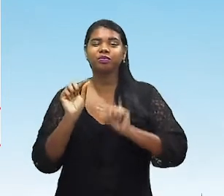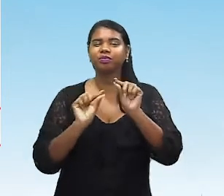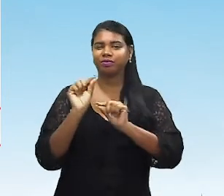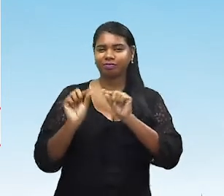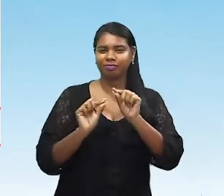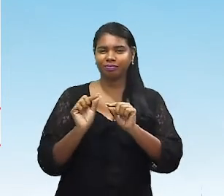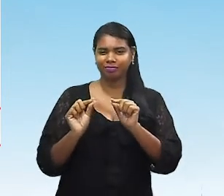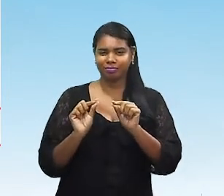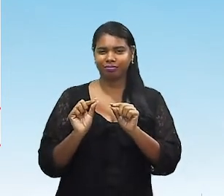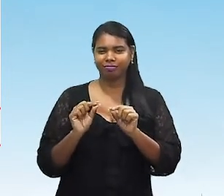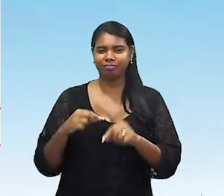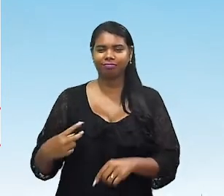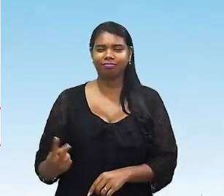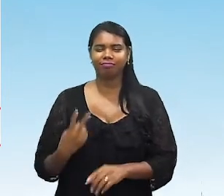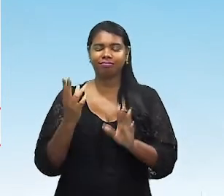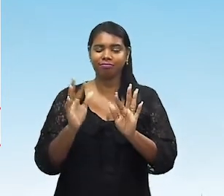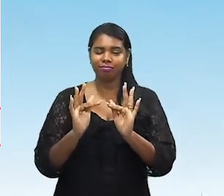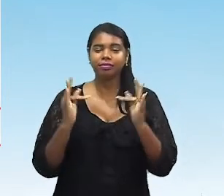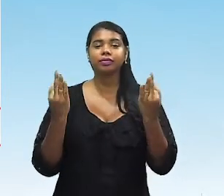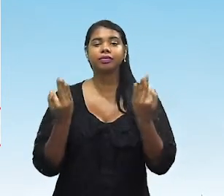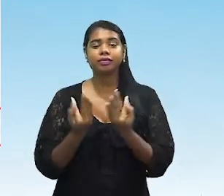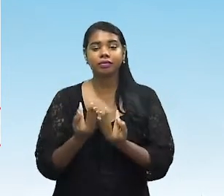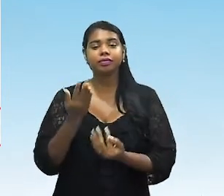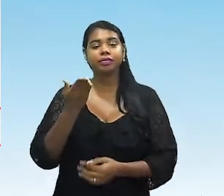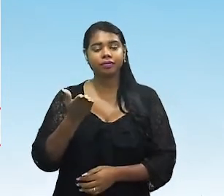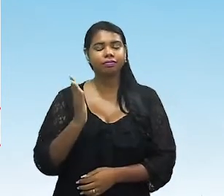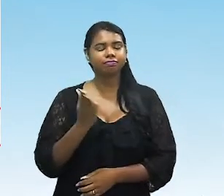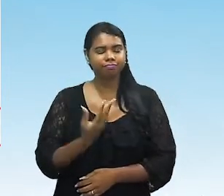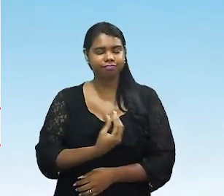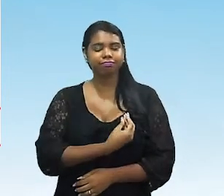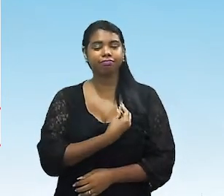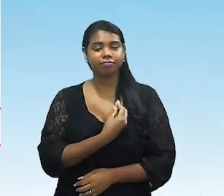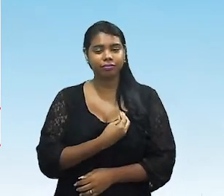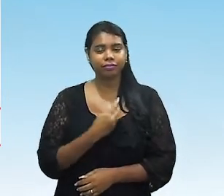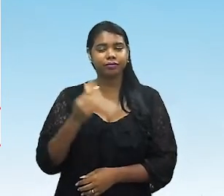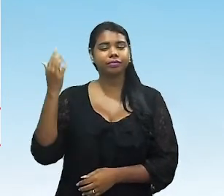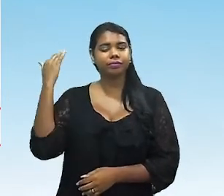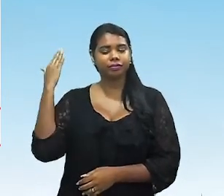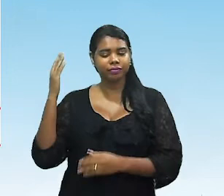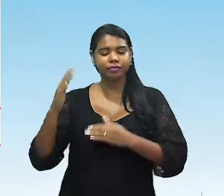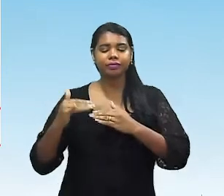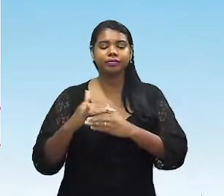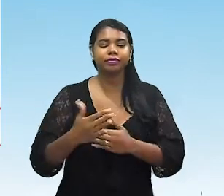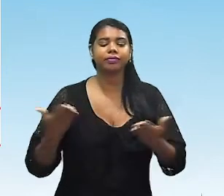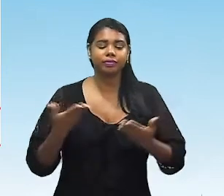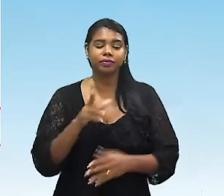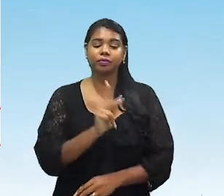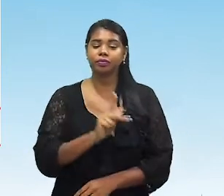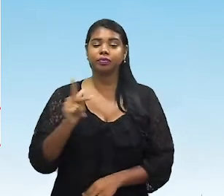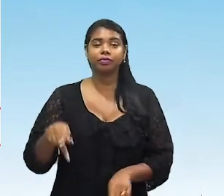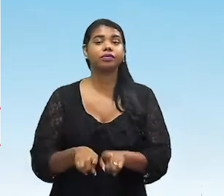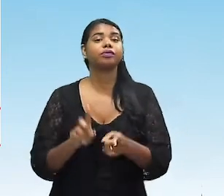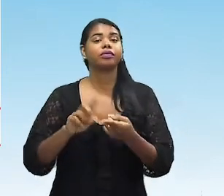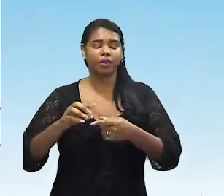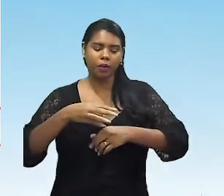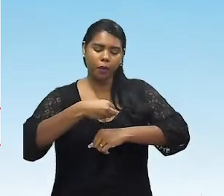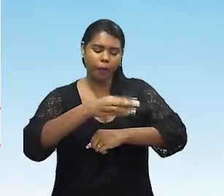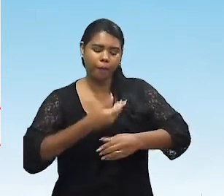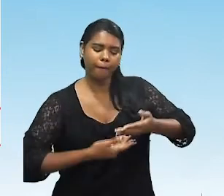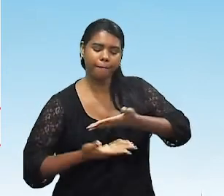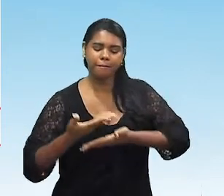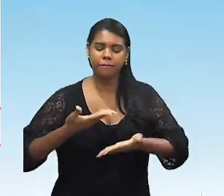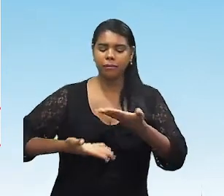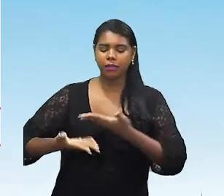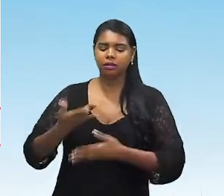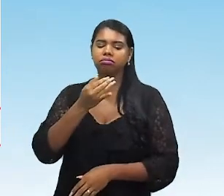Pelos valores que as famílias de vocês passaram por vocês, não é? Pelos valores que os professores também compartilham com